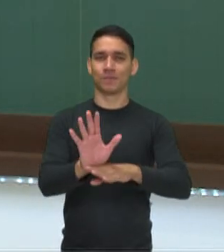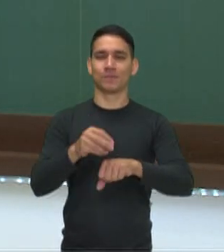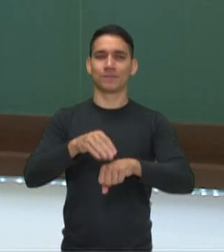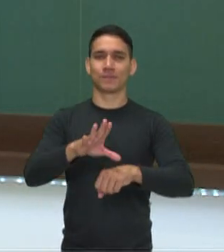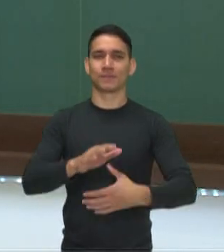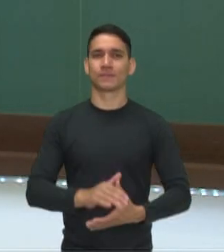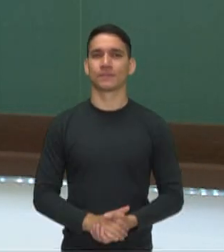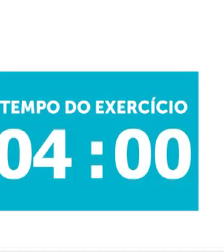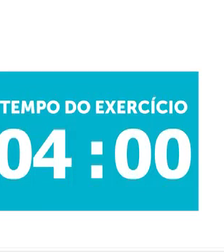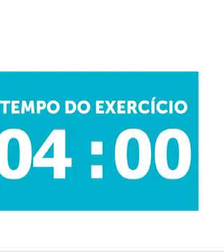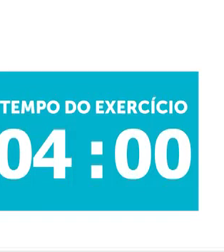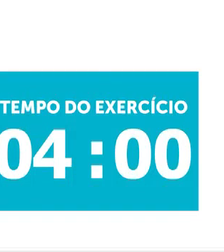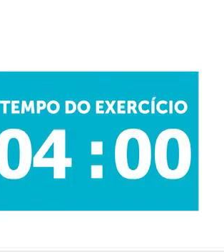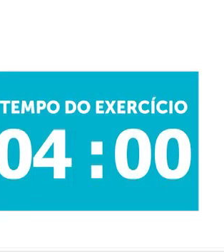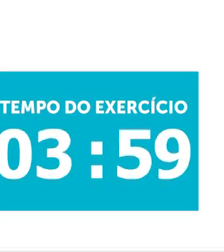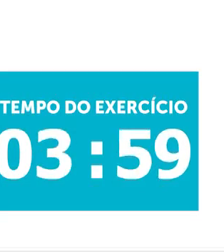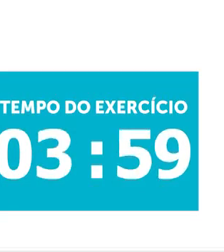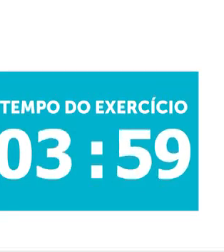nossa correção.